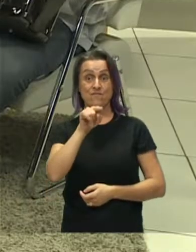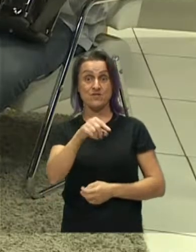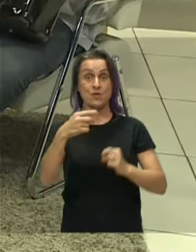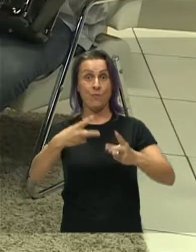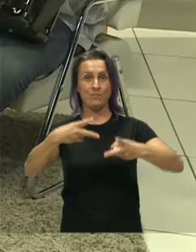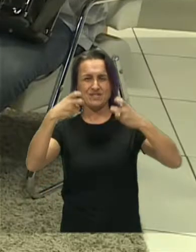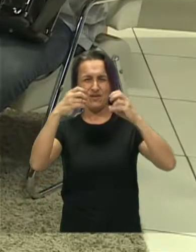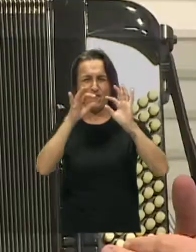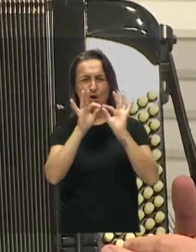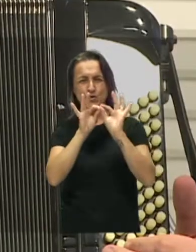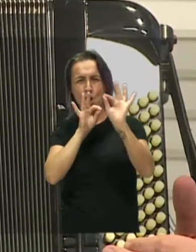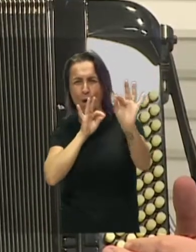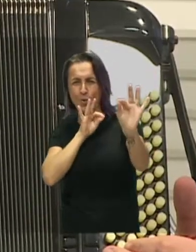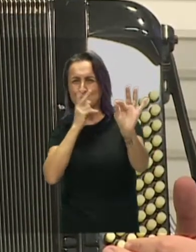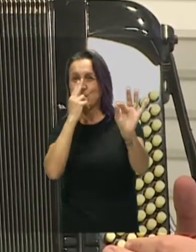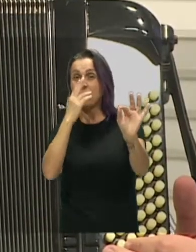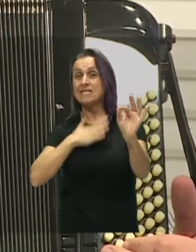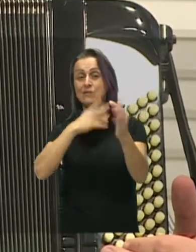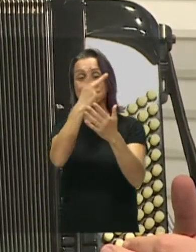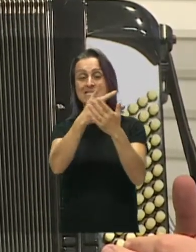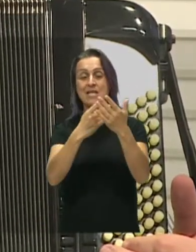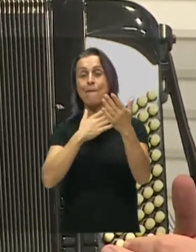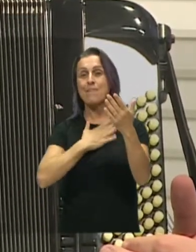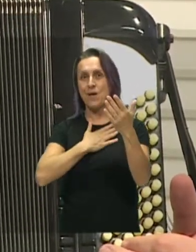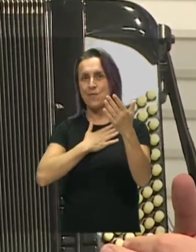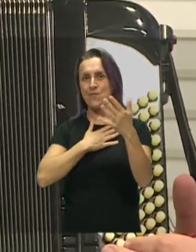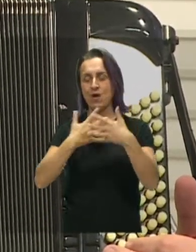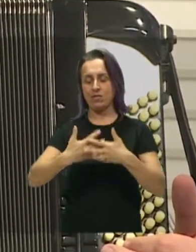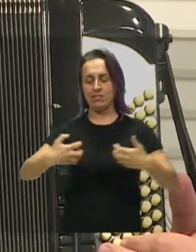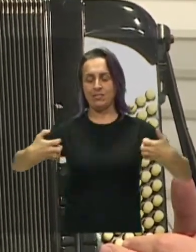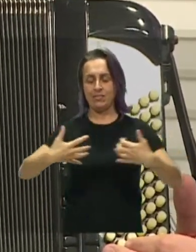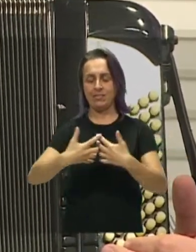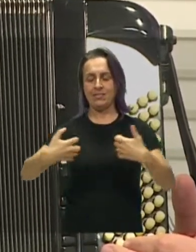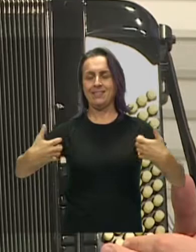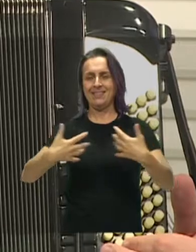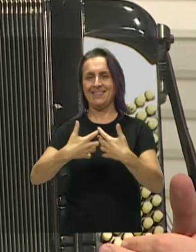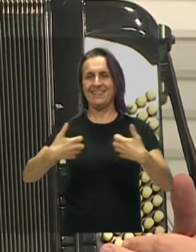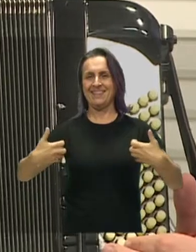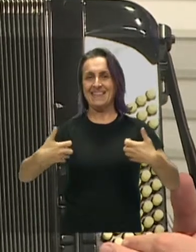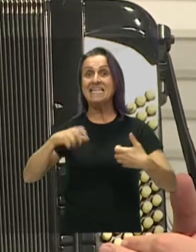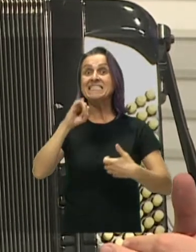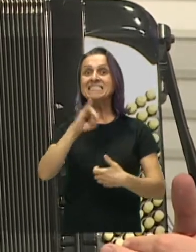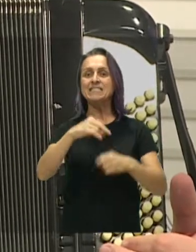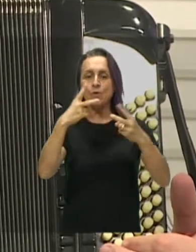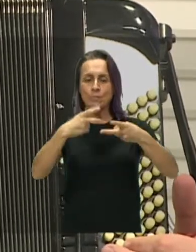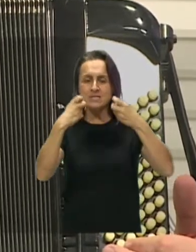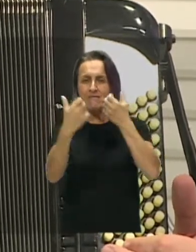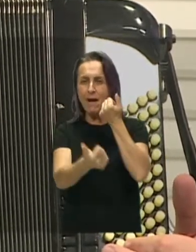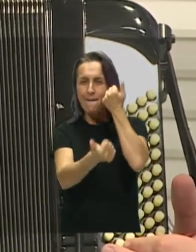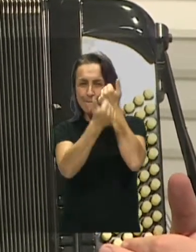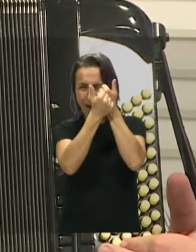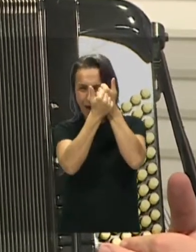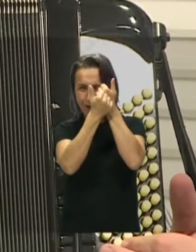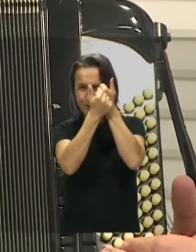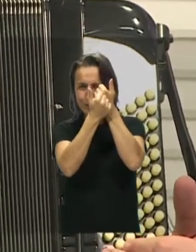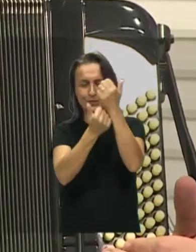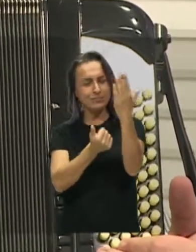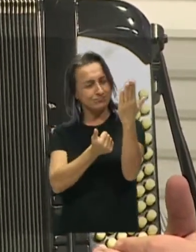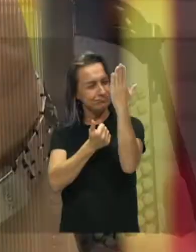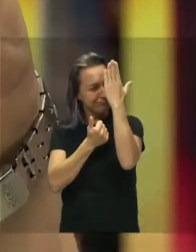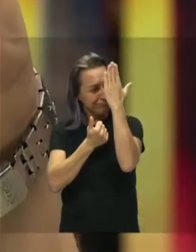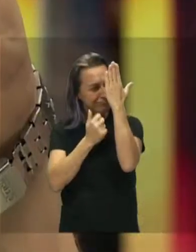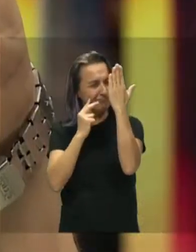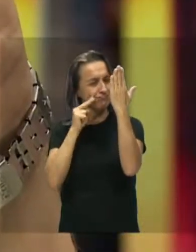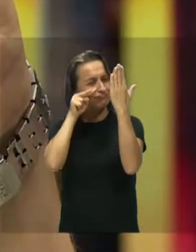ser um desenho meu tocando acordeon. Se você observar ela bem de pertinho, e daí quem tem o CD vai poder ver, quem não tem o